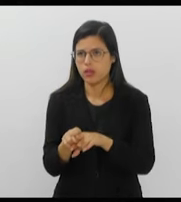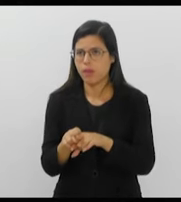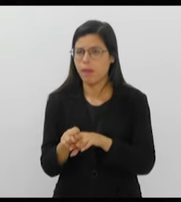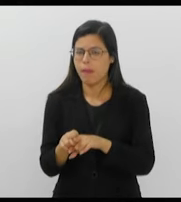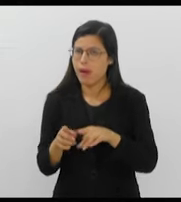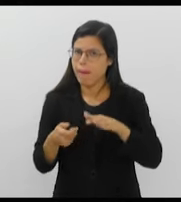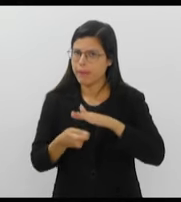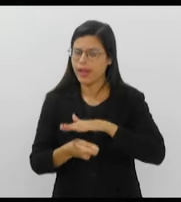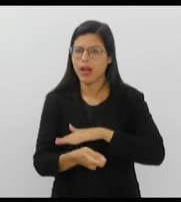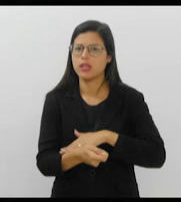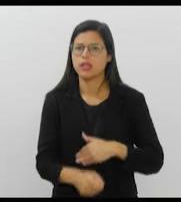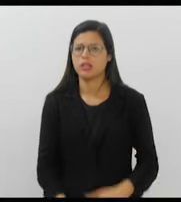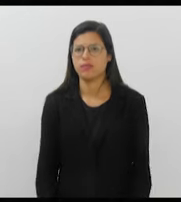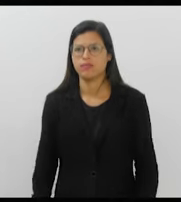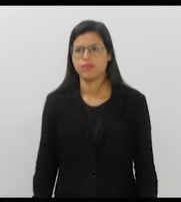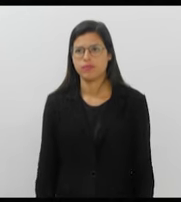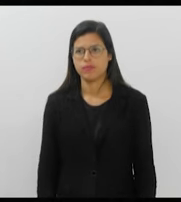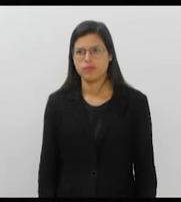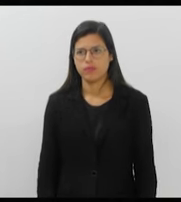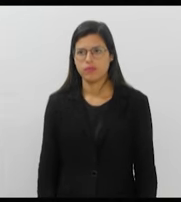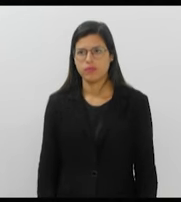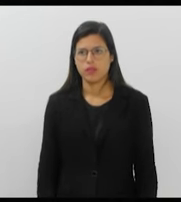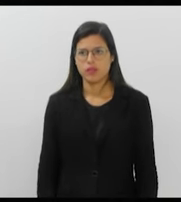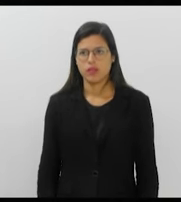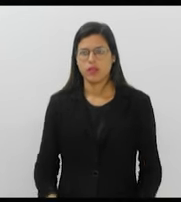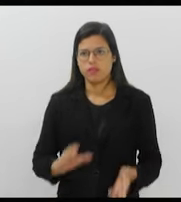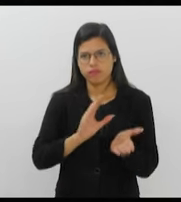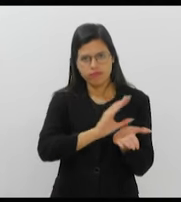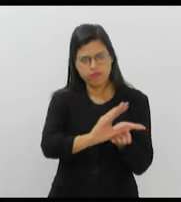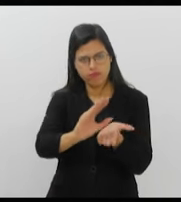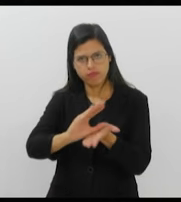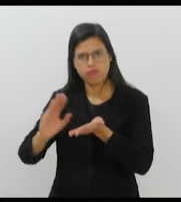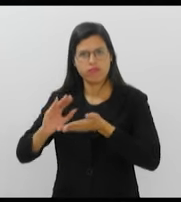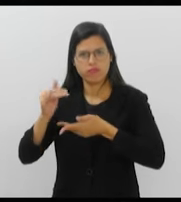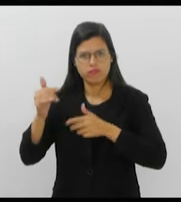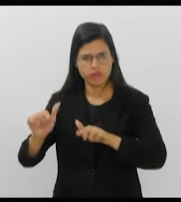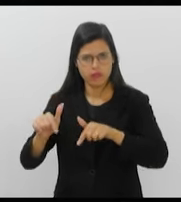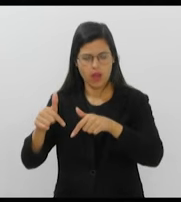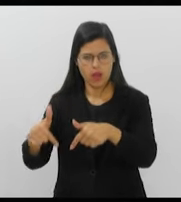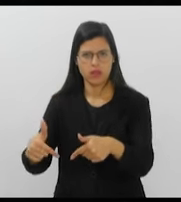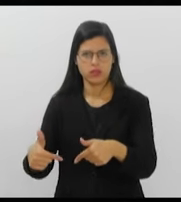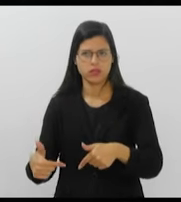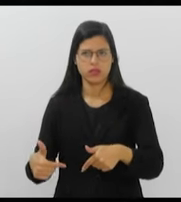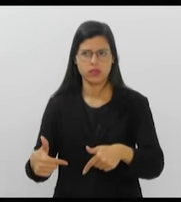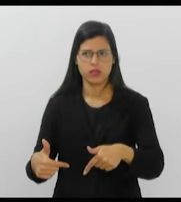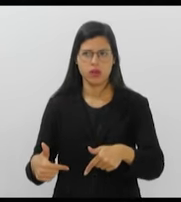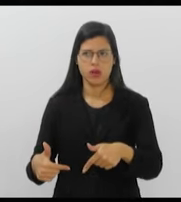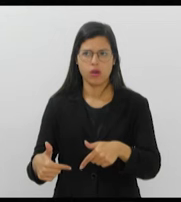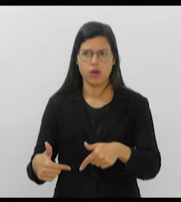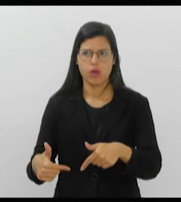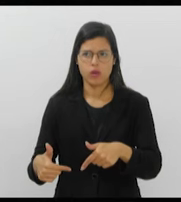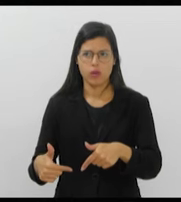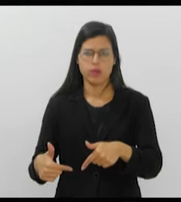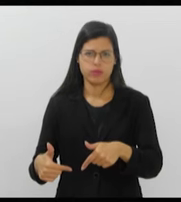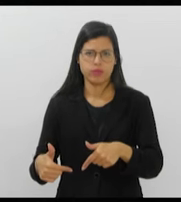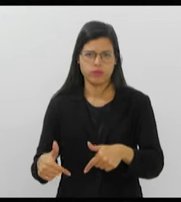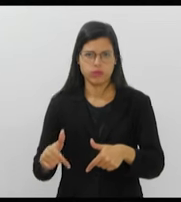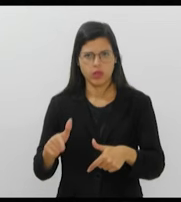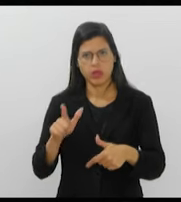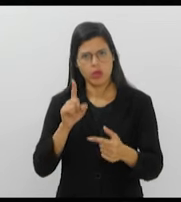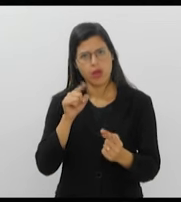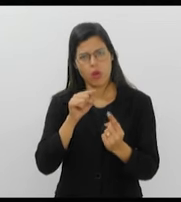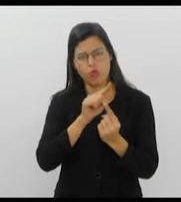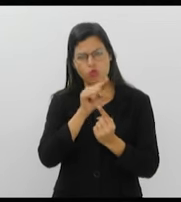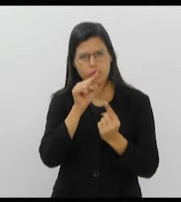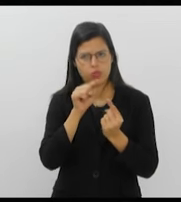aplicadas nas suas destinações e empenhos que foram a sua causa de origem,